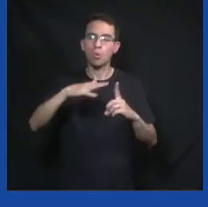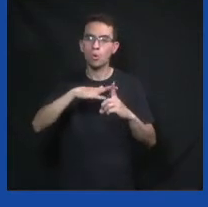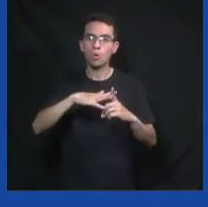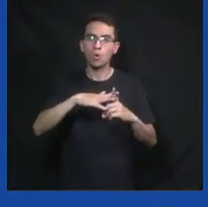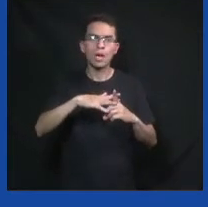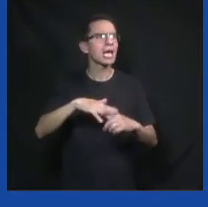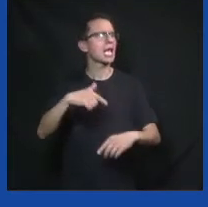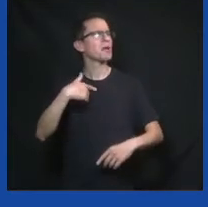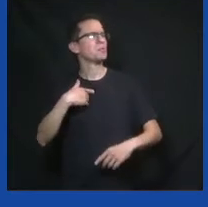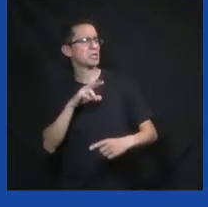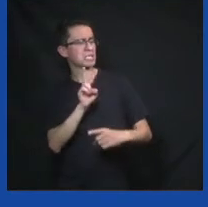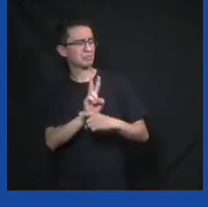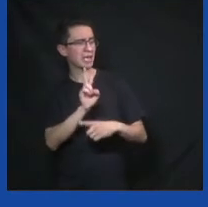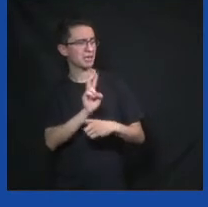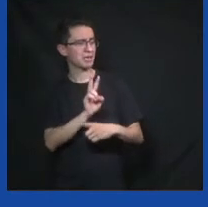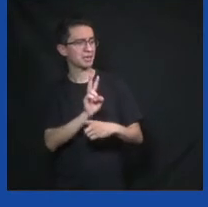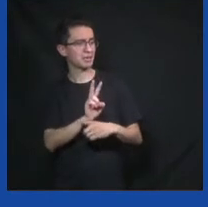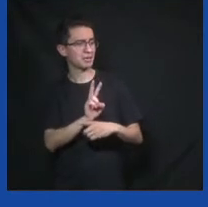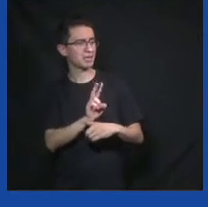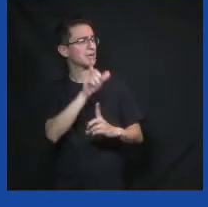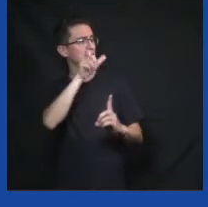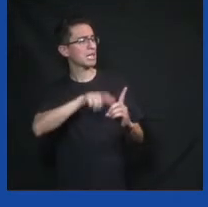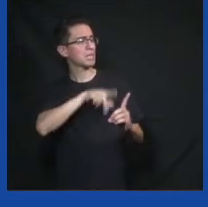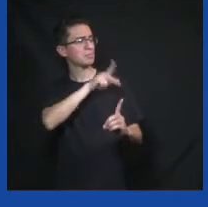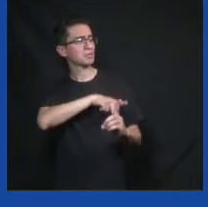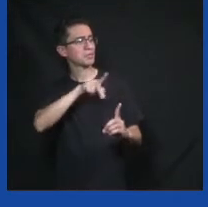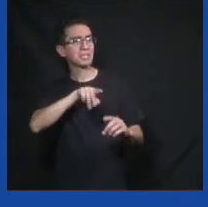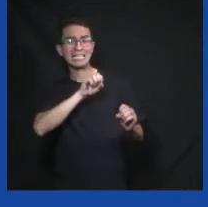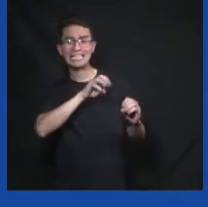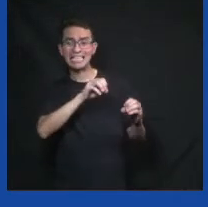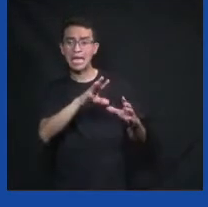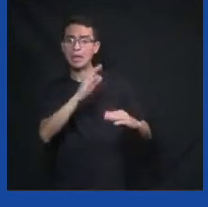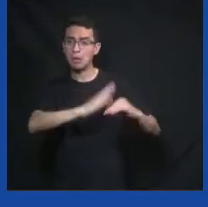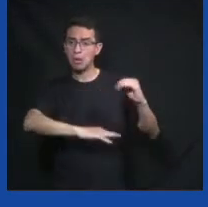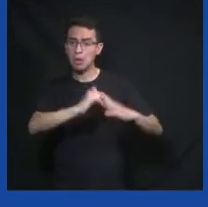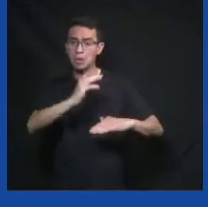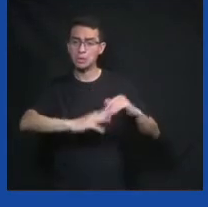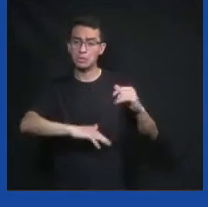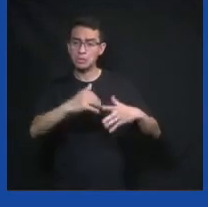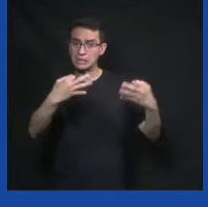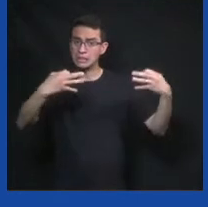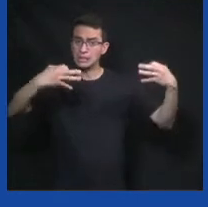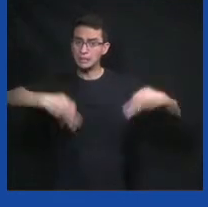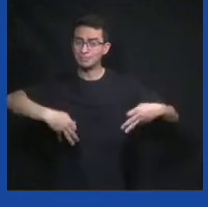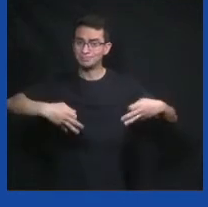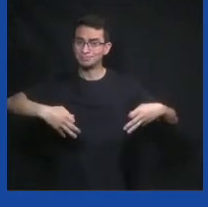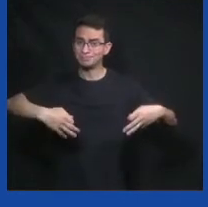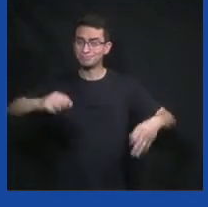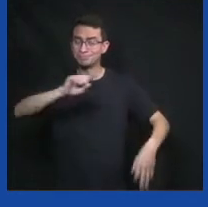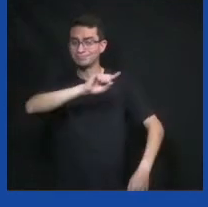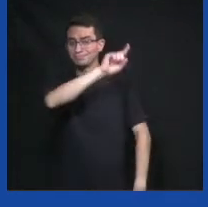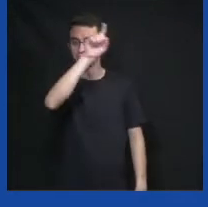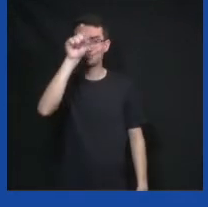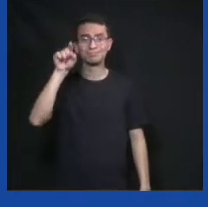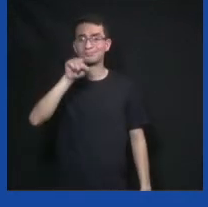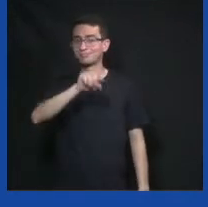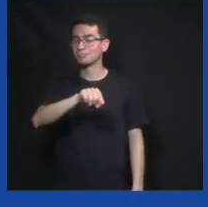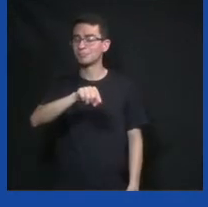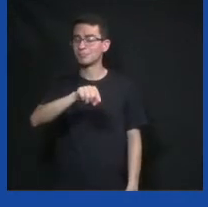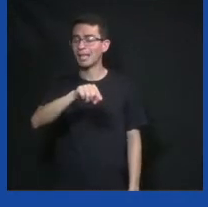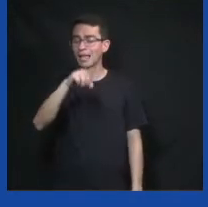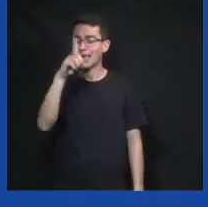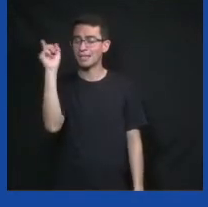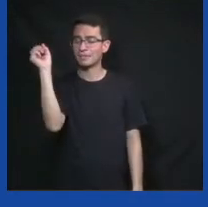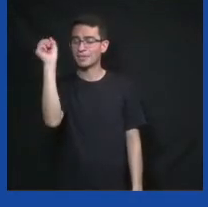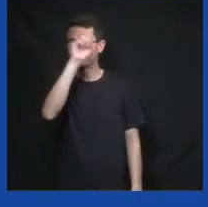docente para o desenvolvimento desses conteúdos? E nós criamos uma figura fantástica, maravilhosa, genial,